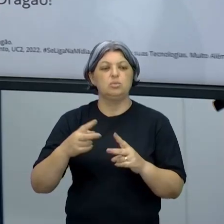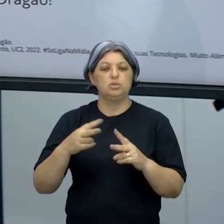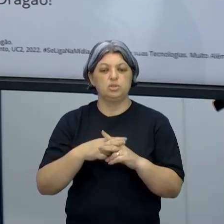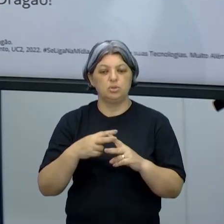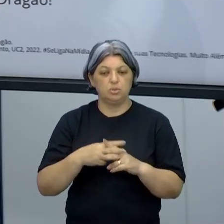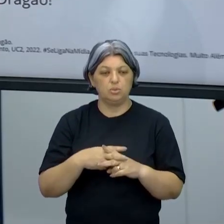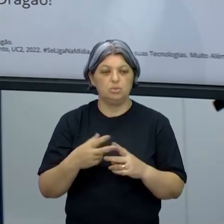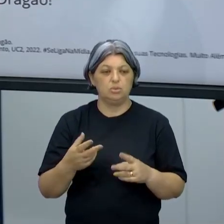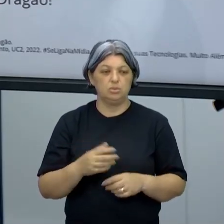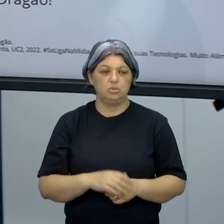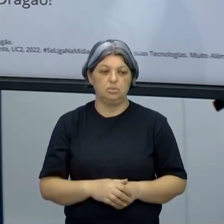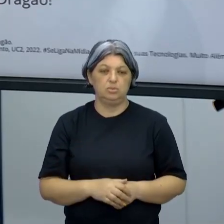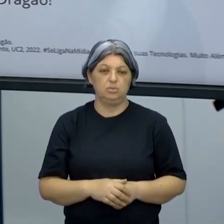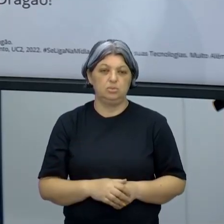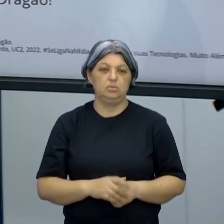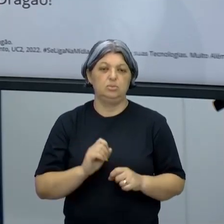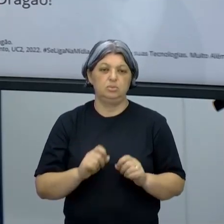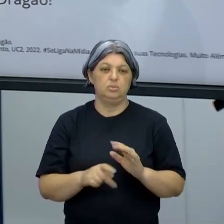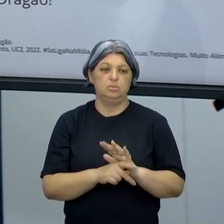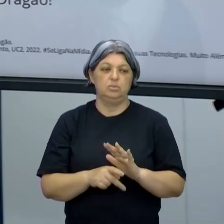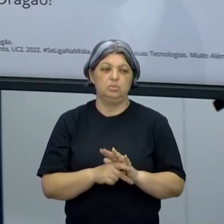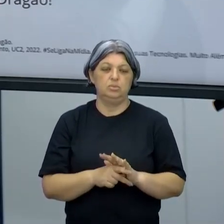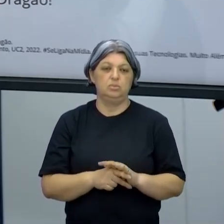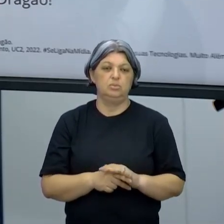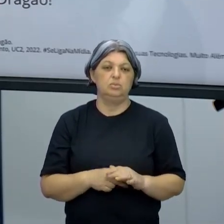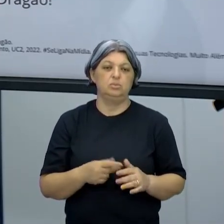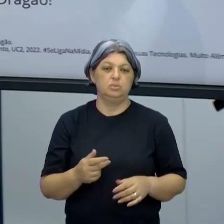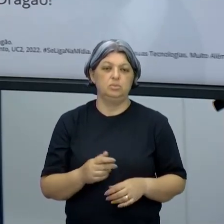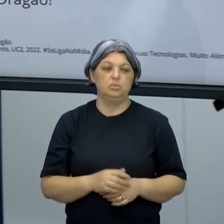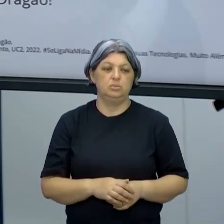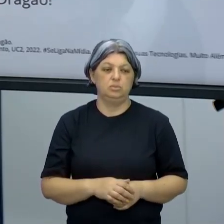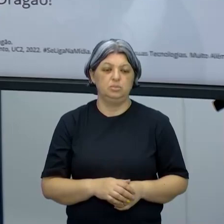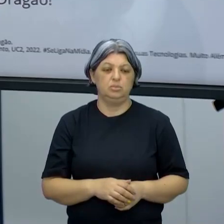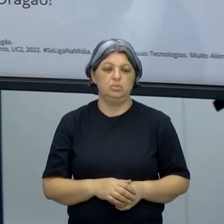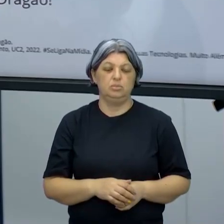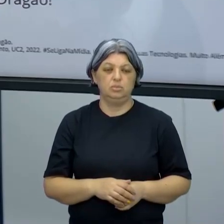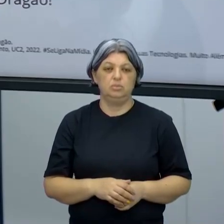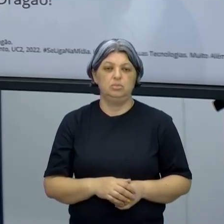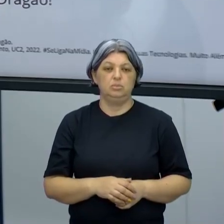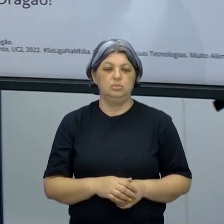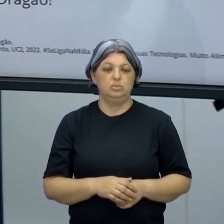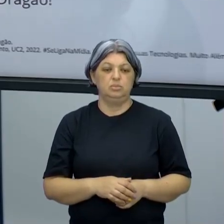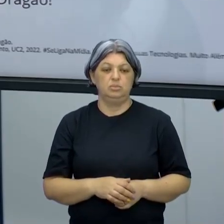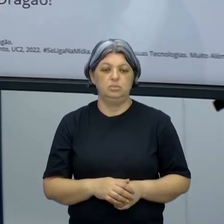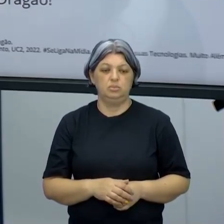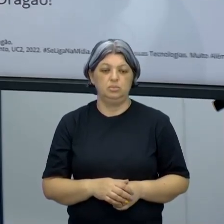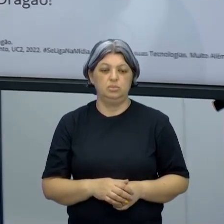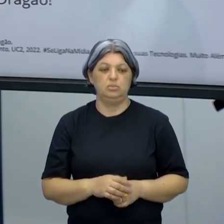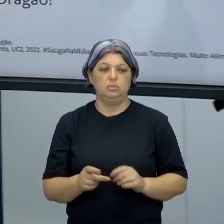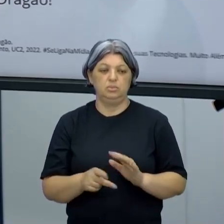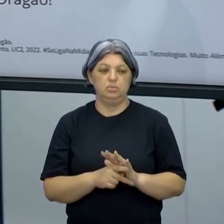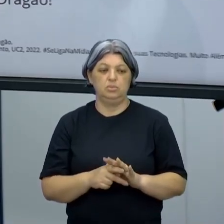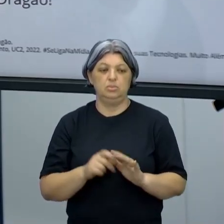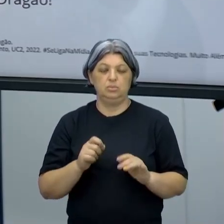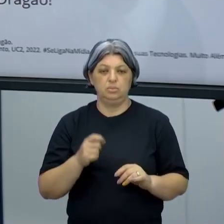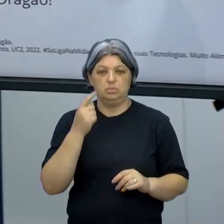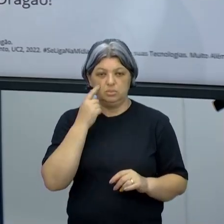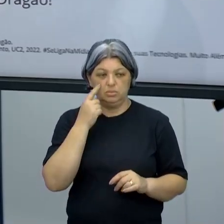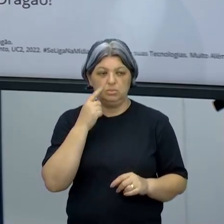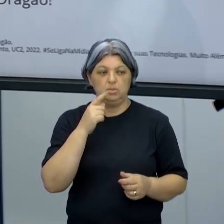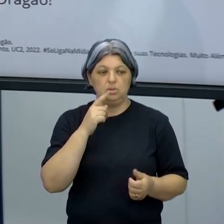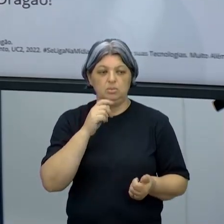estão desenvolvendo. Porque se eu pensar em pessoas que têm essa propriedade como a Promara, né, que estão